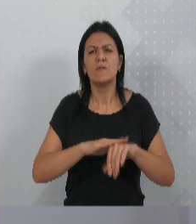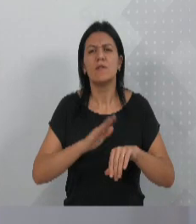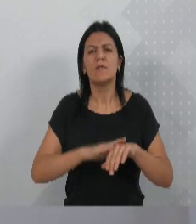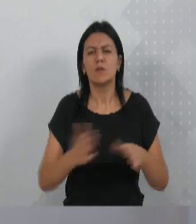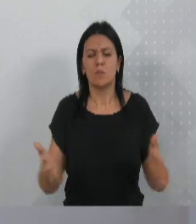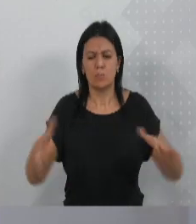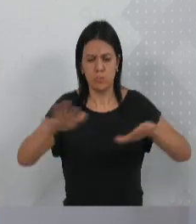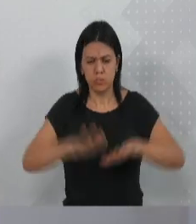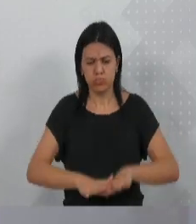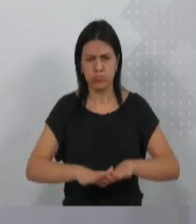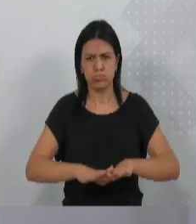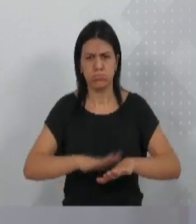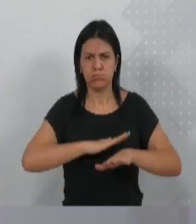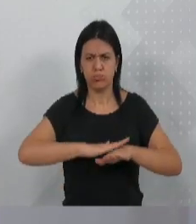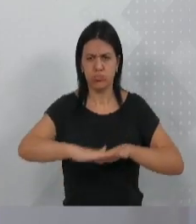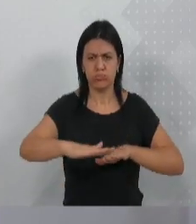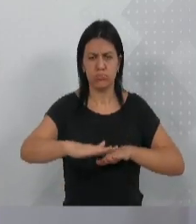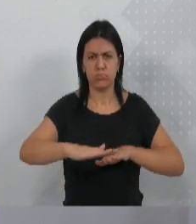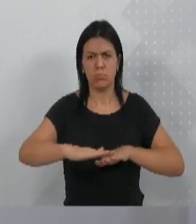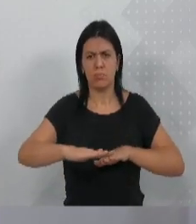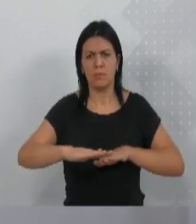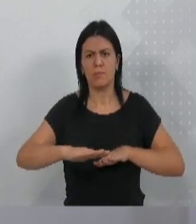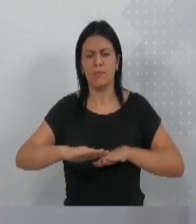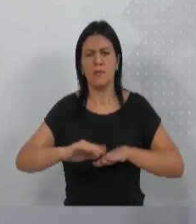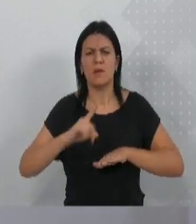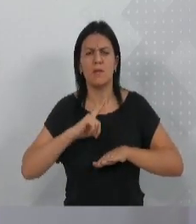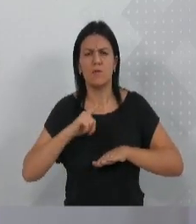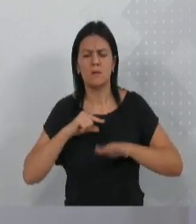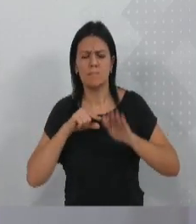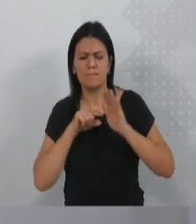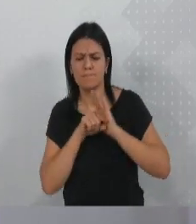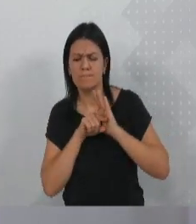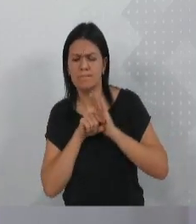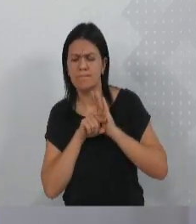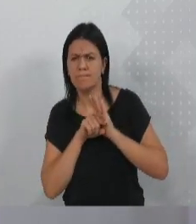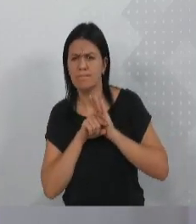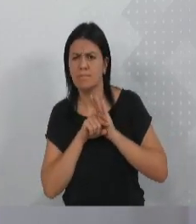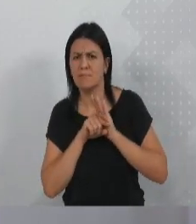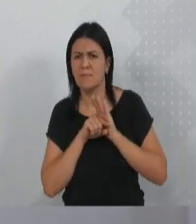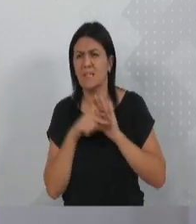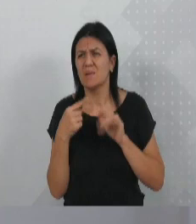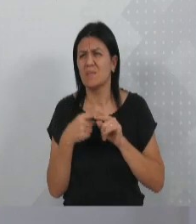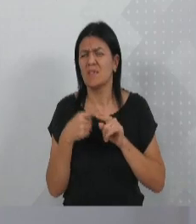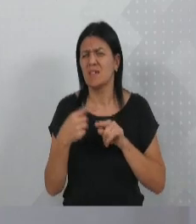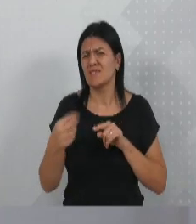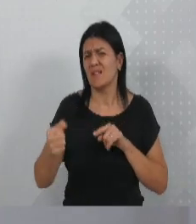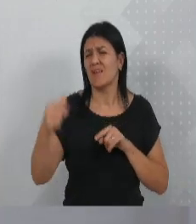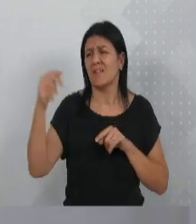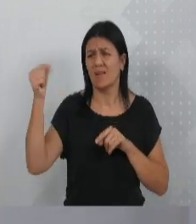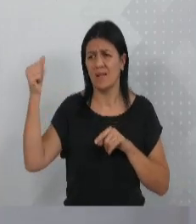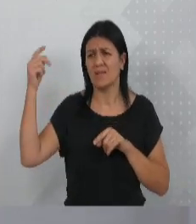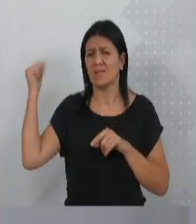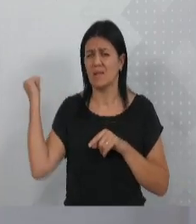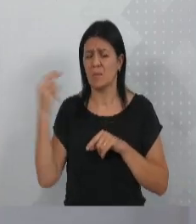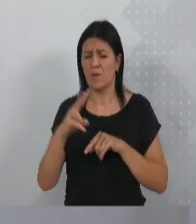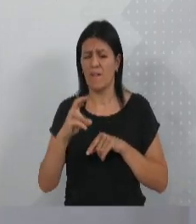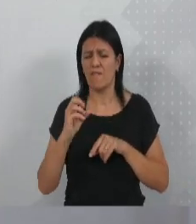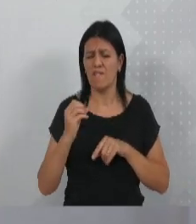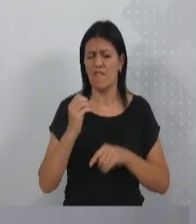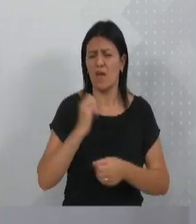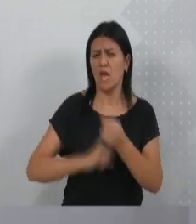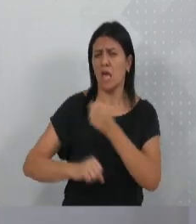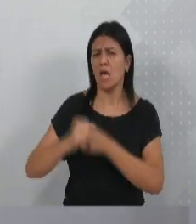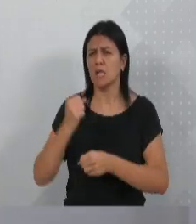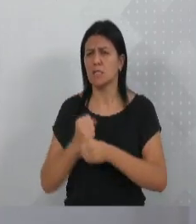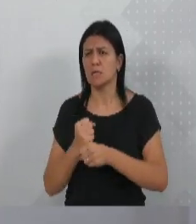fechado e daí vai ser feito uma um estudo Quer dizer é um estudo que há muito tempo né eu há 20 anos eu